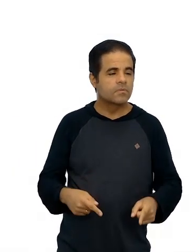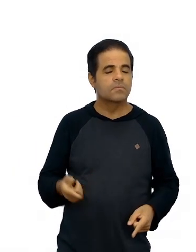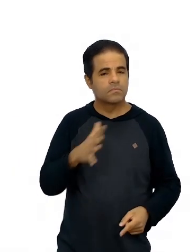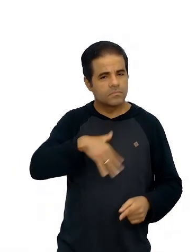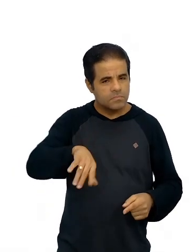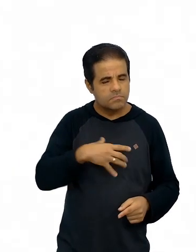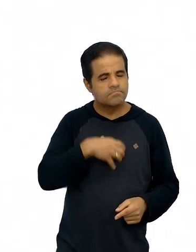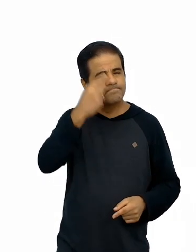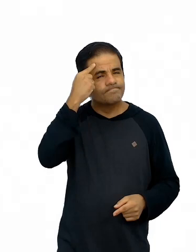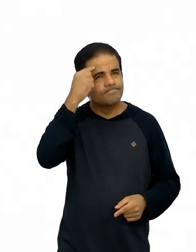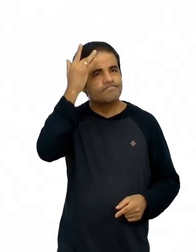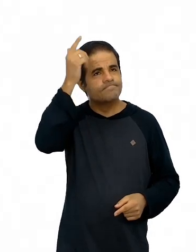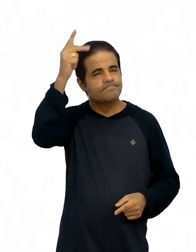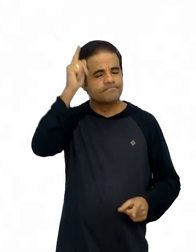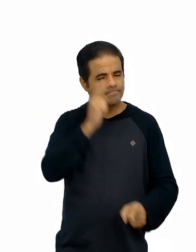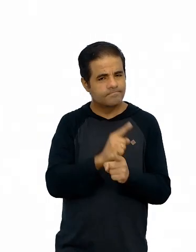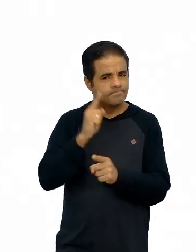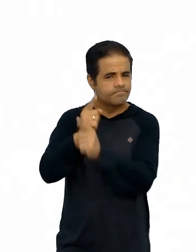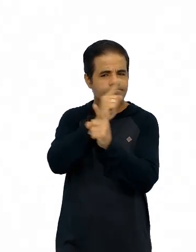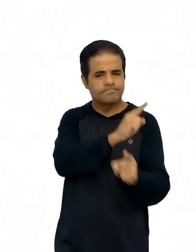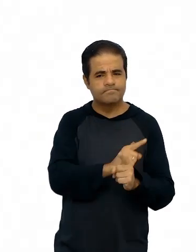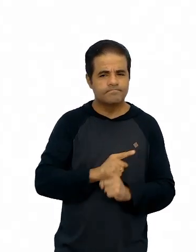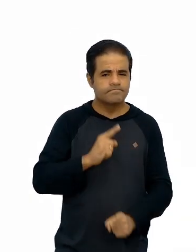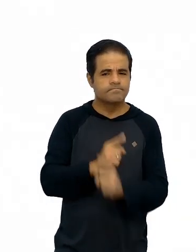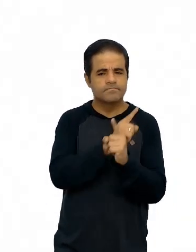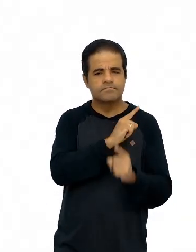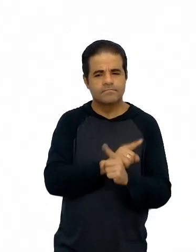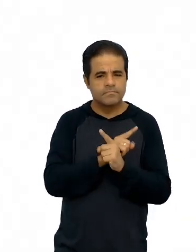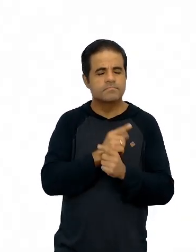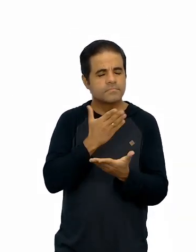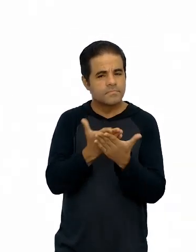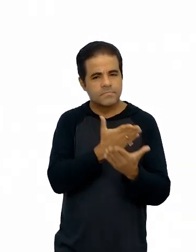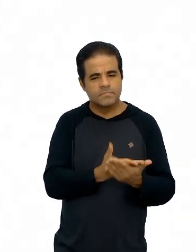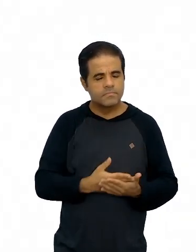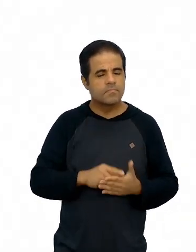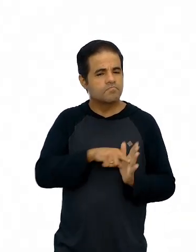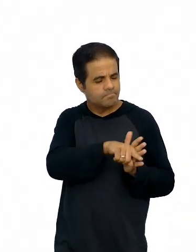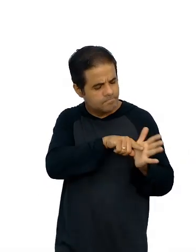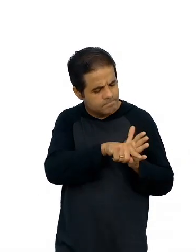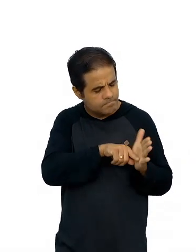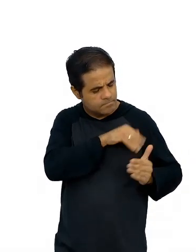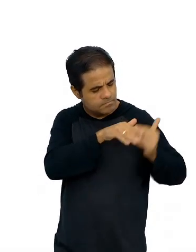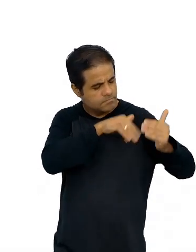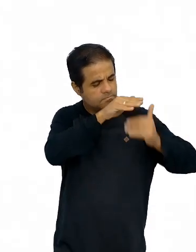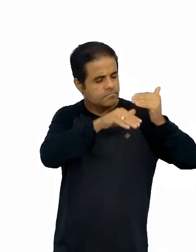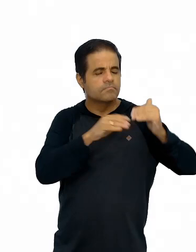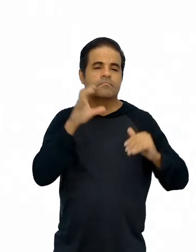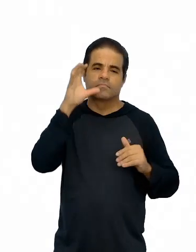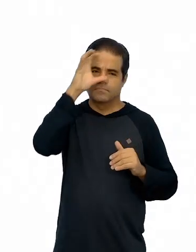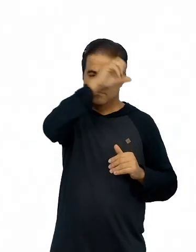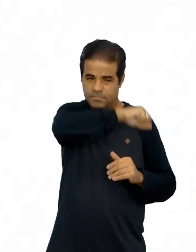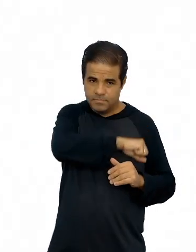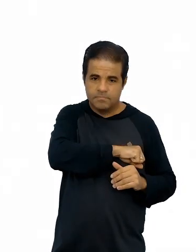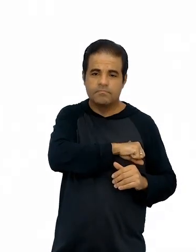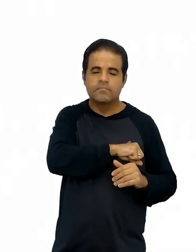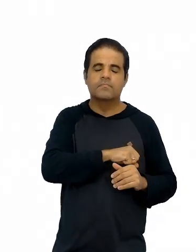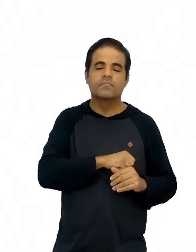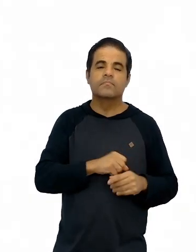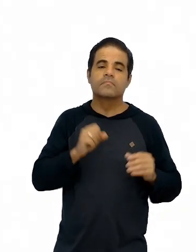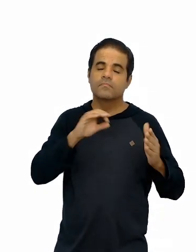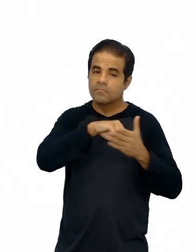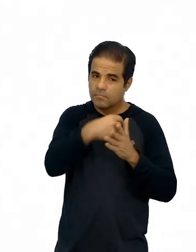compreensões normalmente encontradas nos estudantes ao serem submetidos a um processo de aprendizagem desses